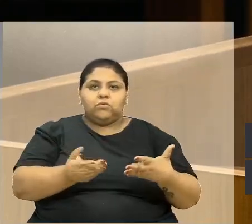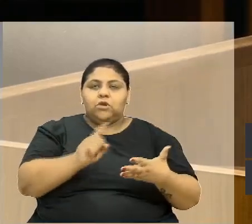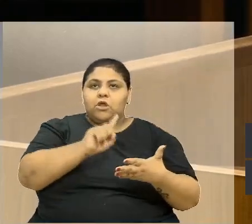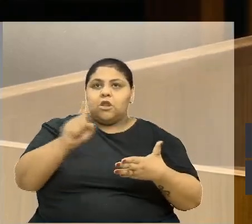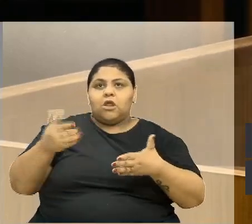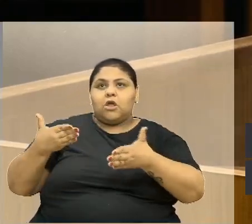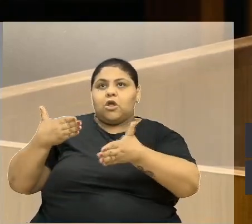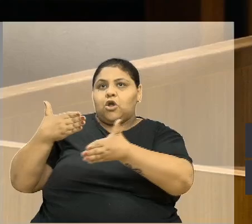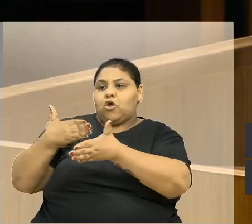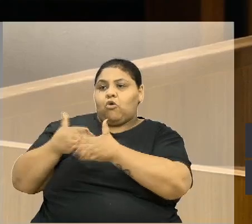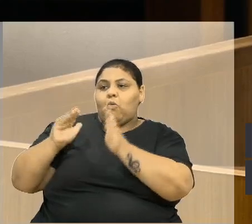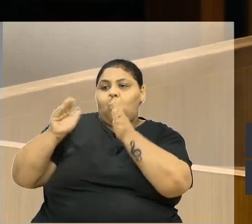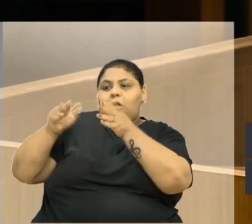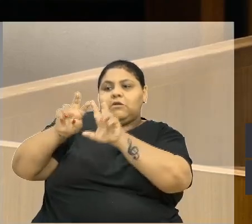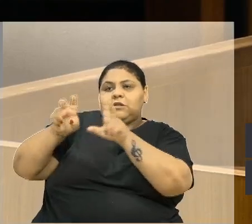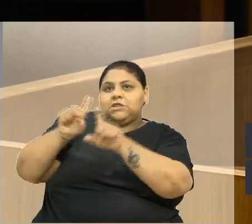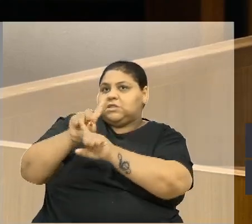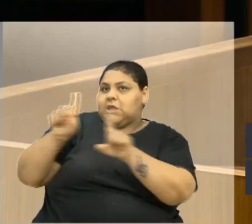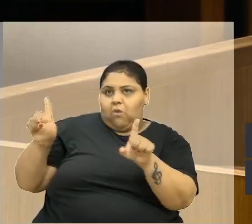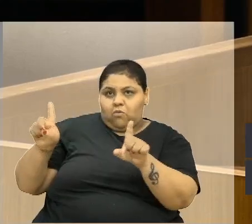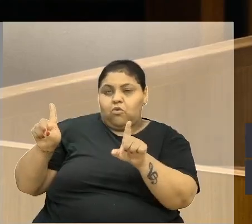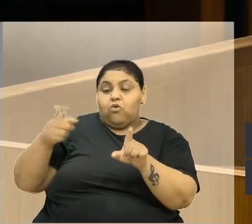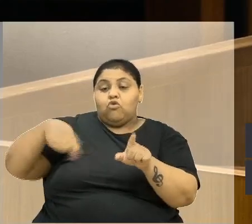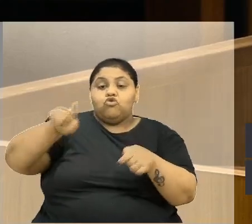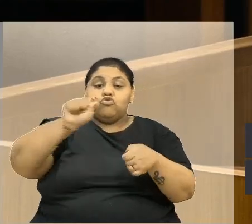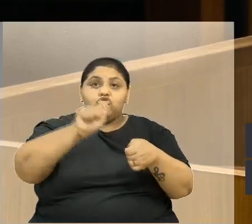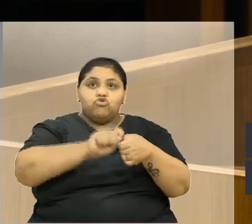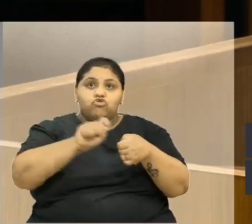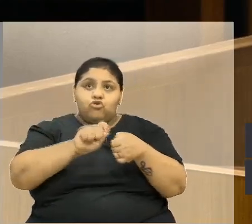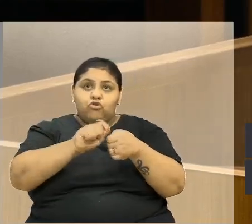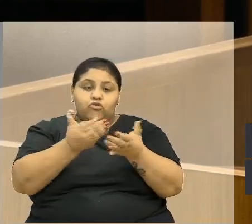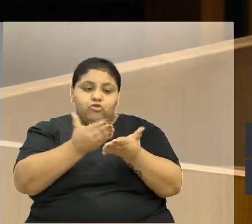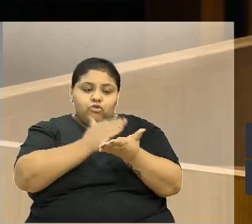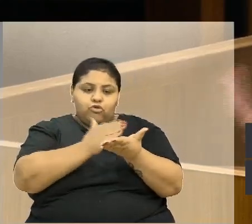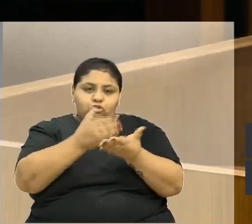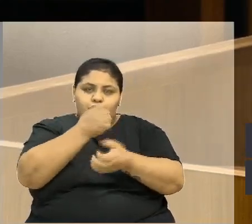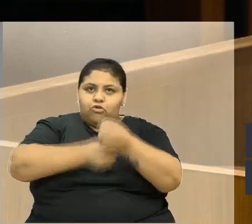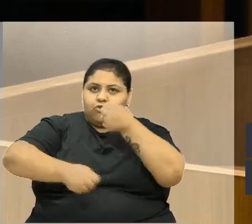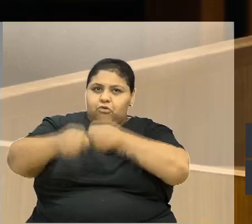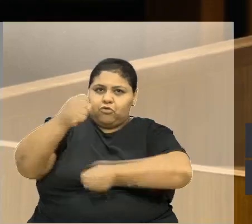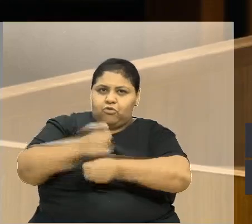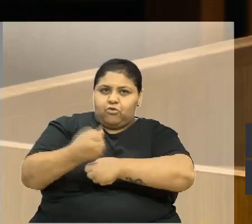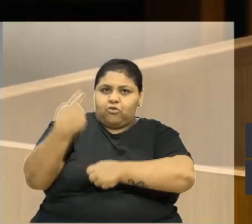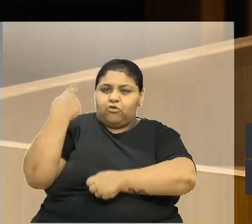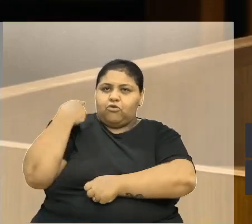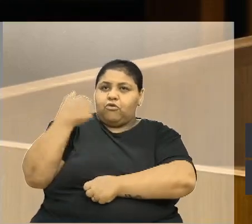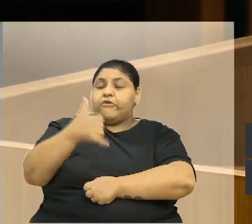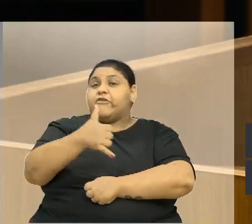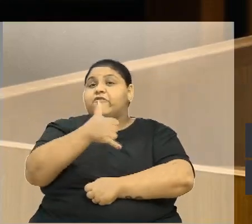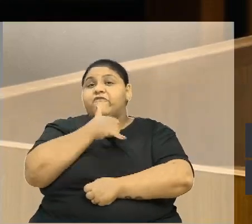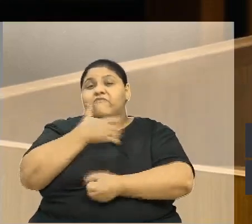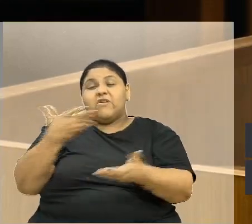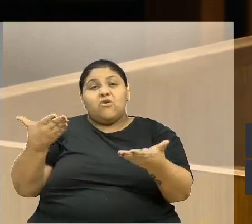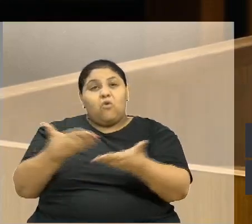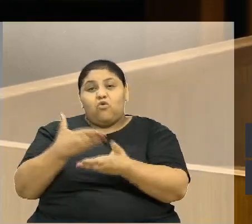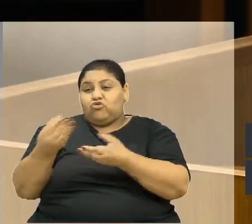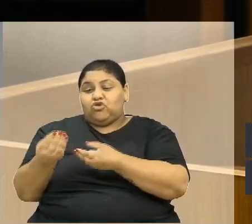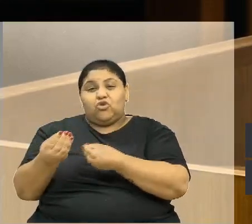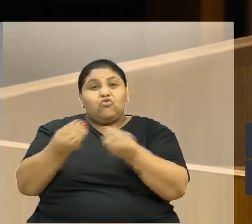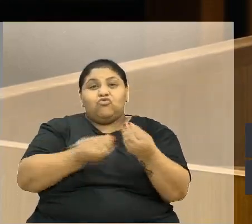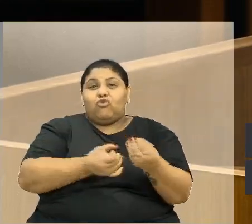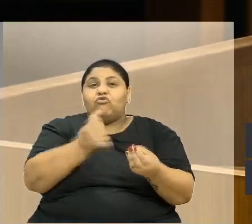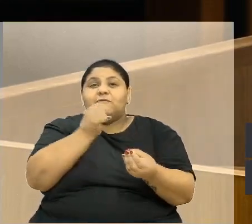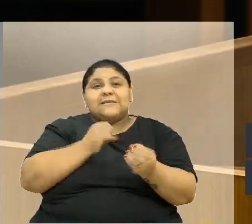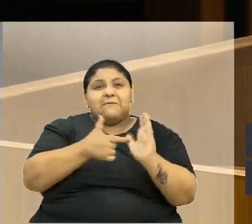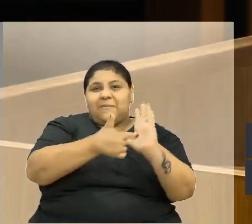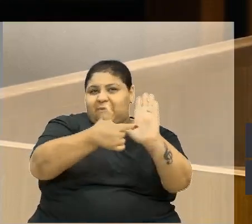algo específico. Nós fizemos uma cartilha o ano passado, infelizmente eu não estou com uma aqui para mostrar,